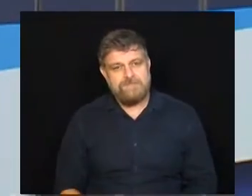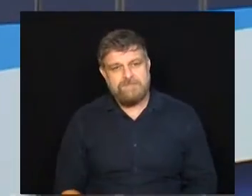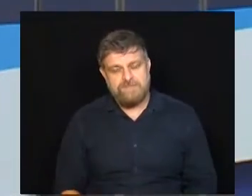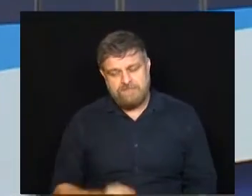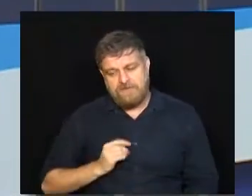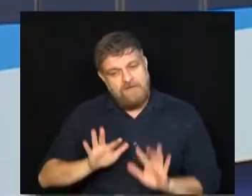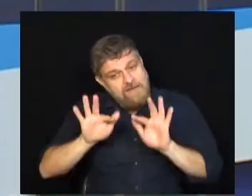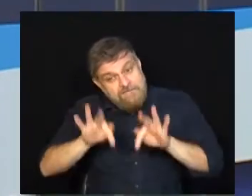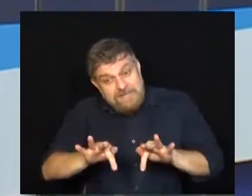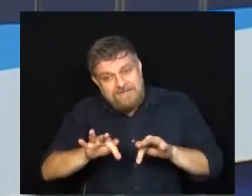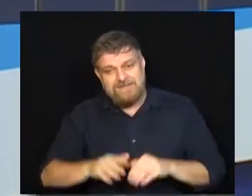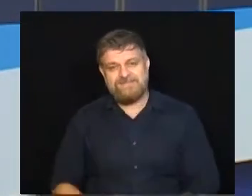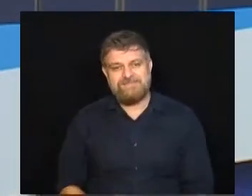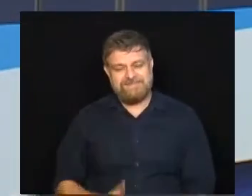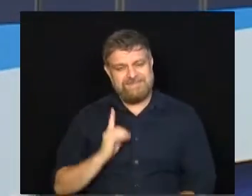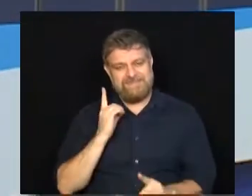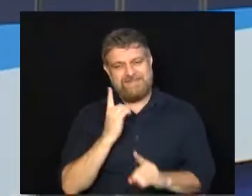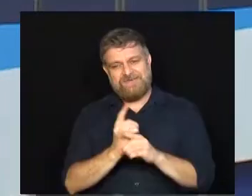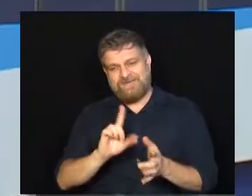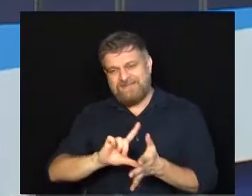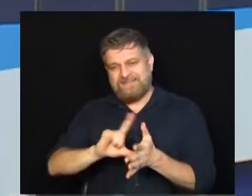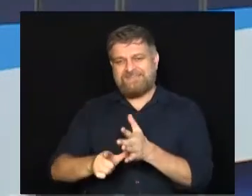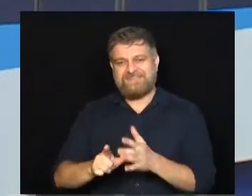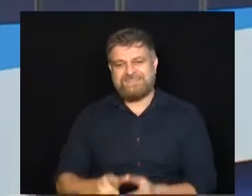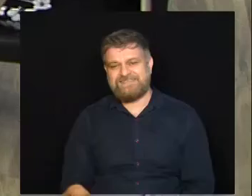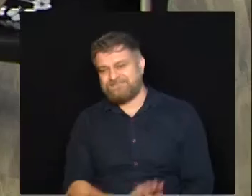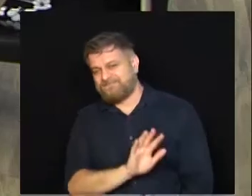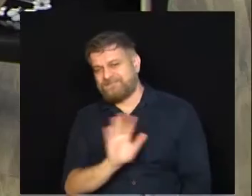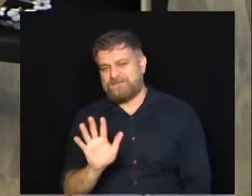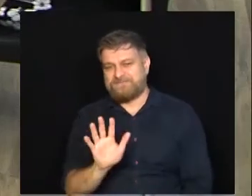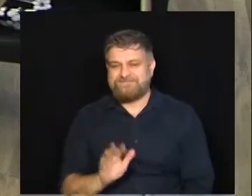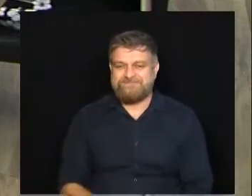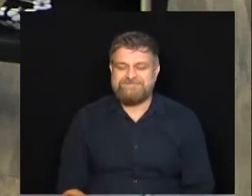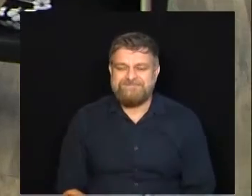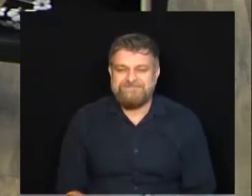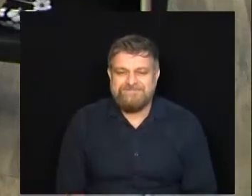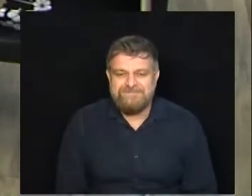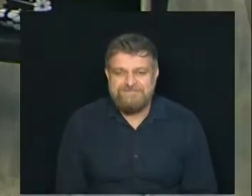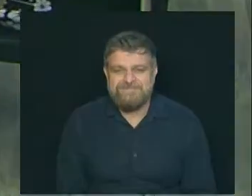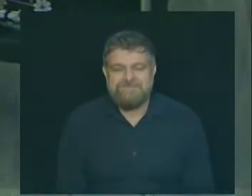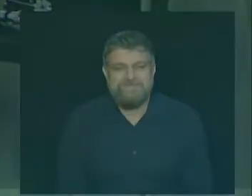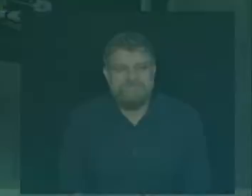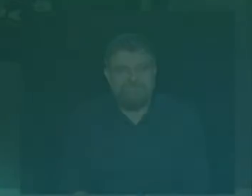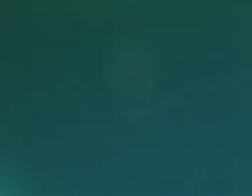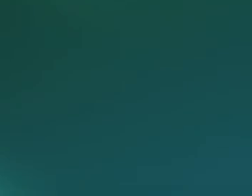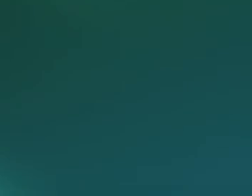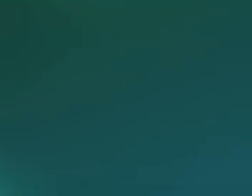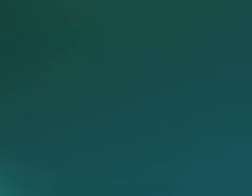fica por aqui e até um próximo Questão de Ordem. Muito bem.